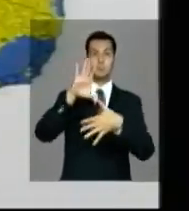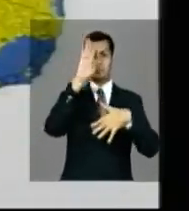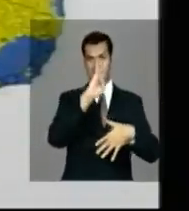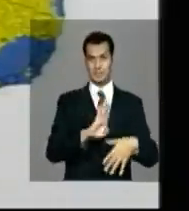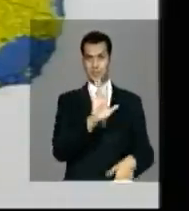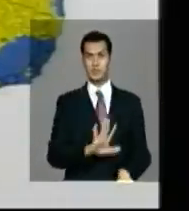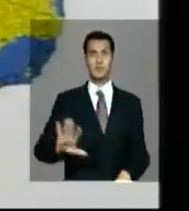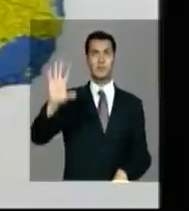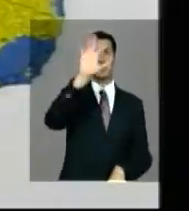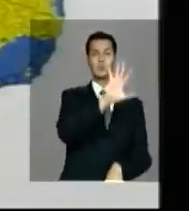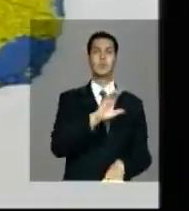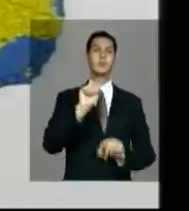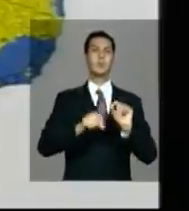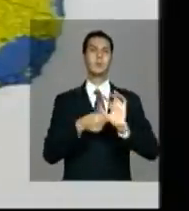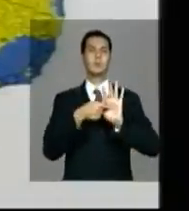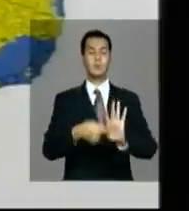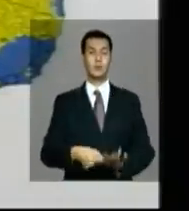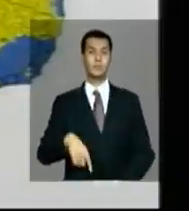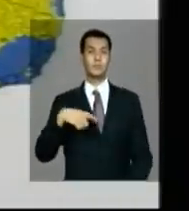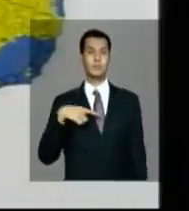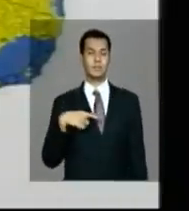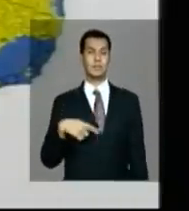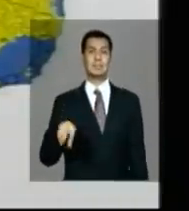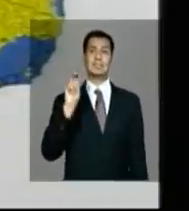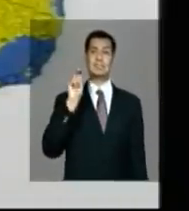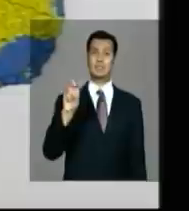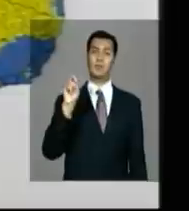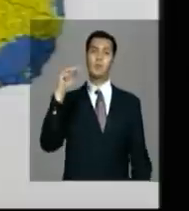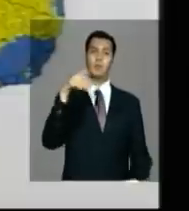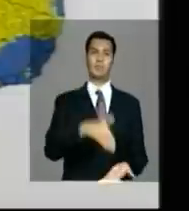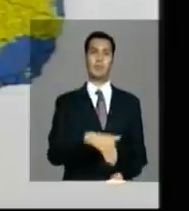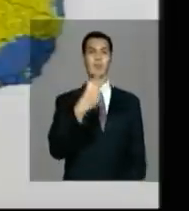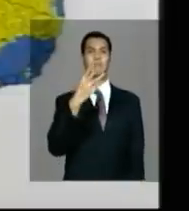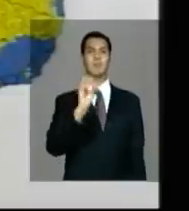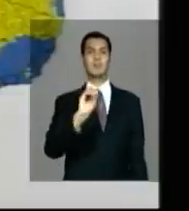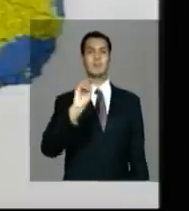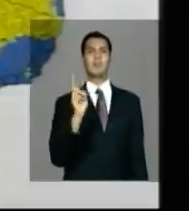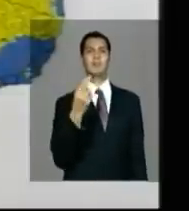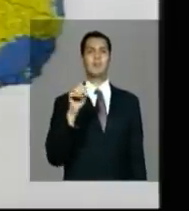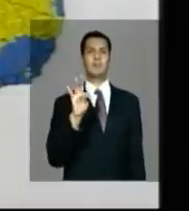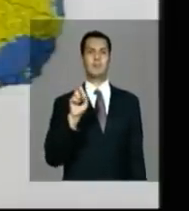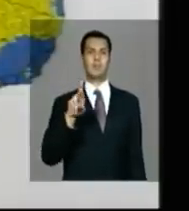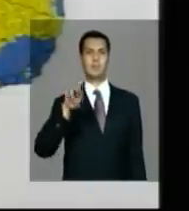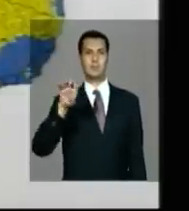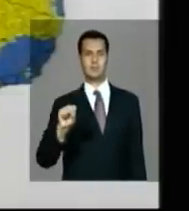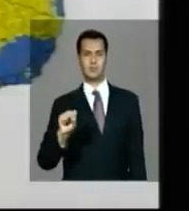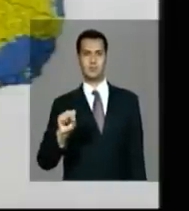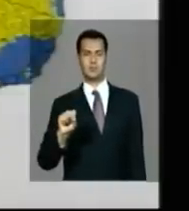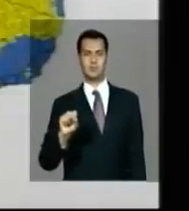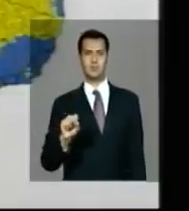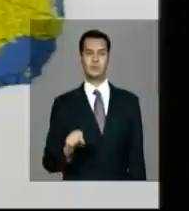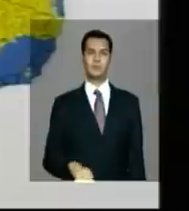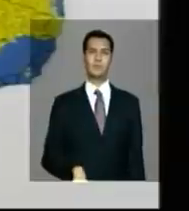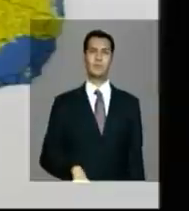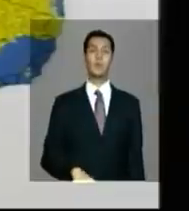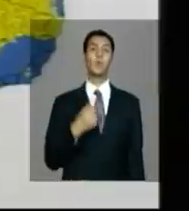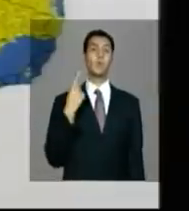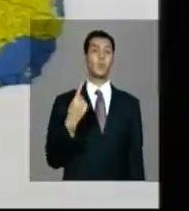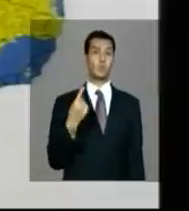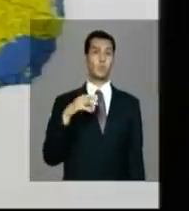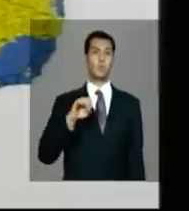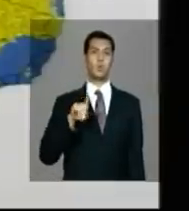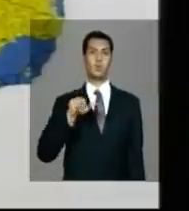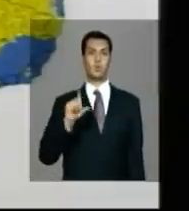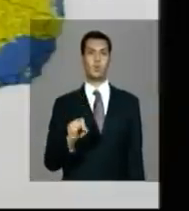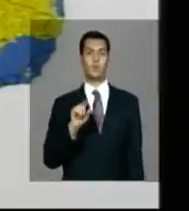mostramos o seguinte de 5 a 30 haar tá por mdulo um módulo fiscal módulo